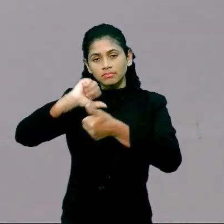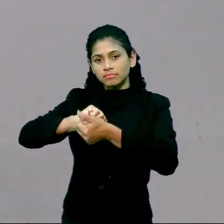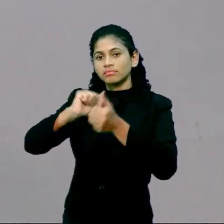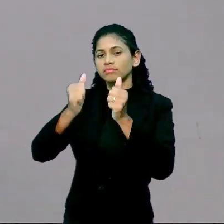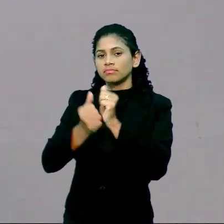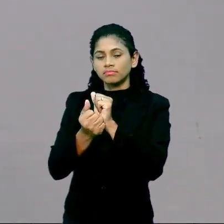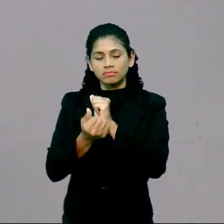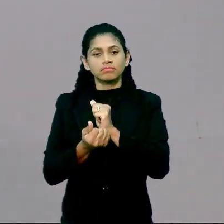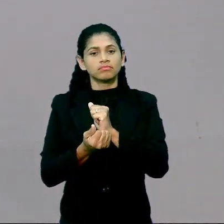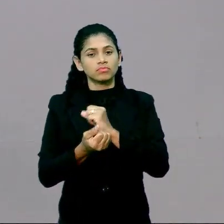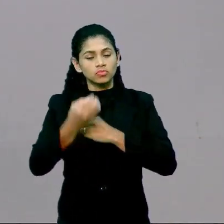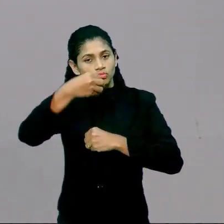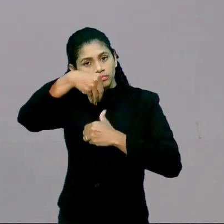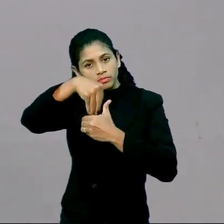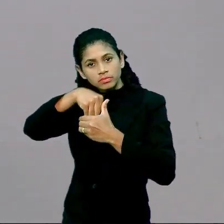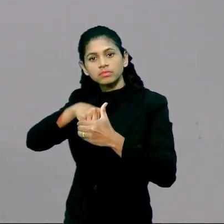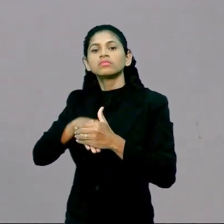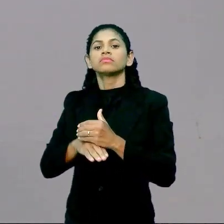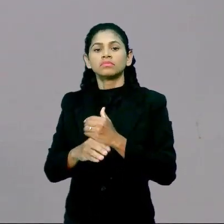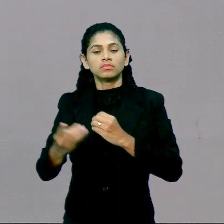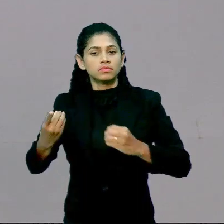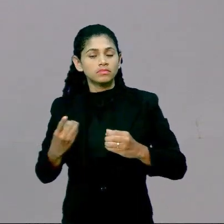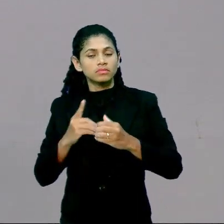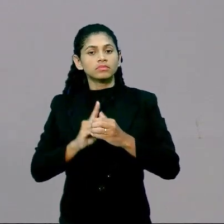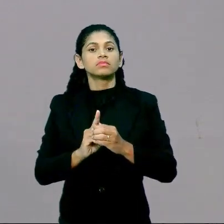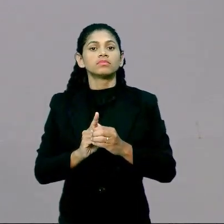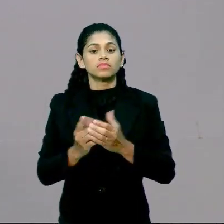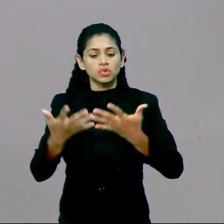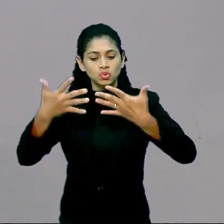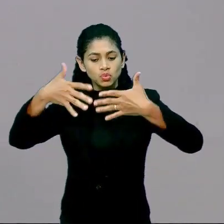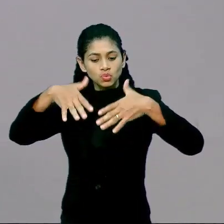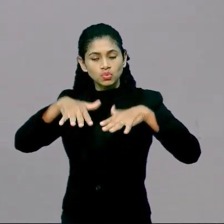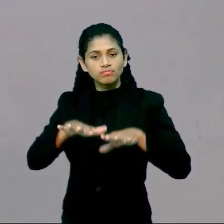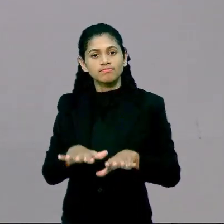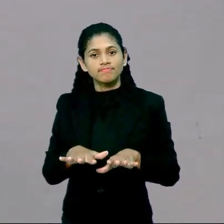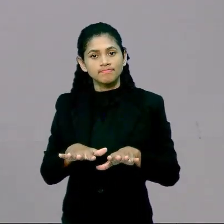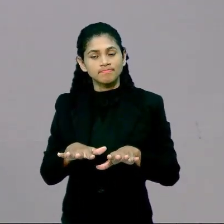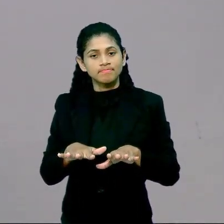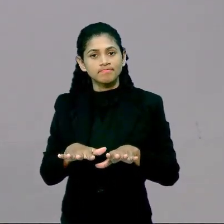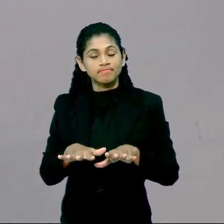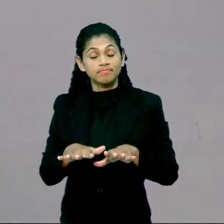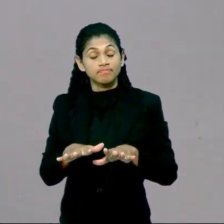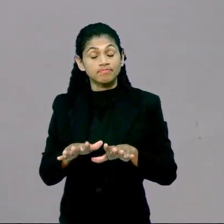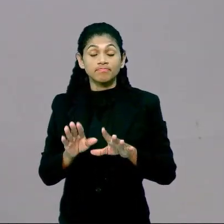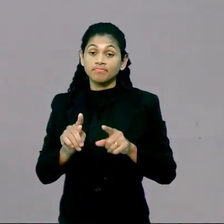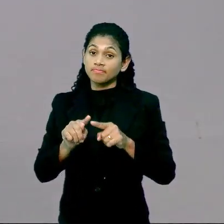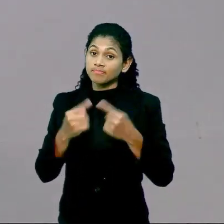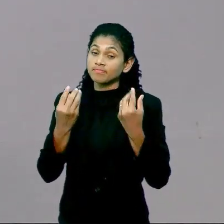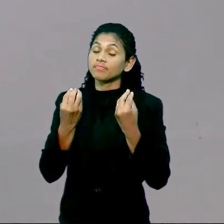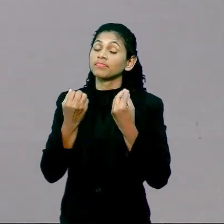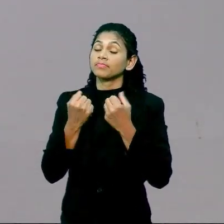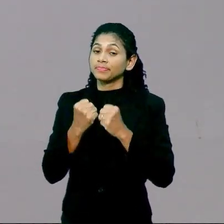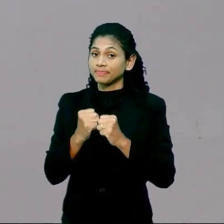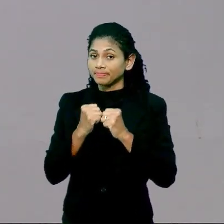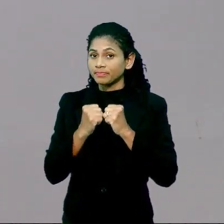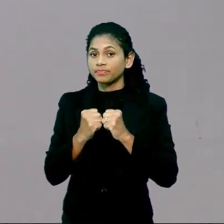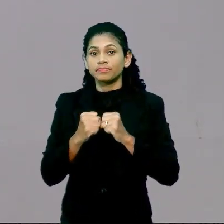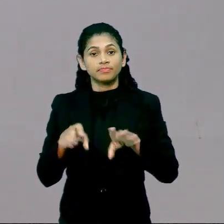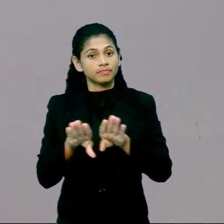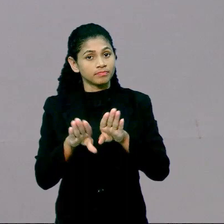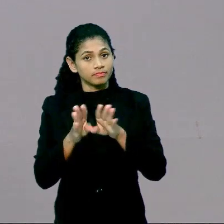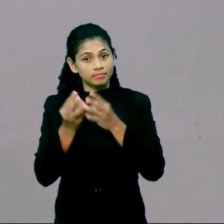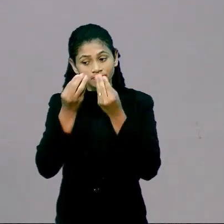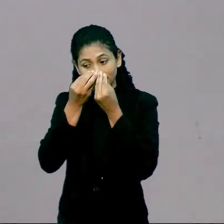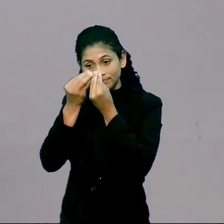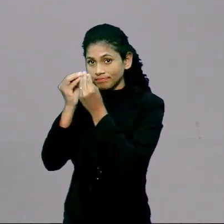pode ser, sim, inserido, aceito e também pode ser negligenciado, né? Pode ser recusado. Porque é importante a